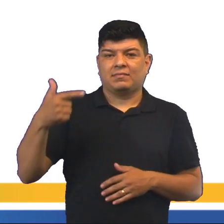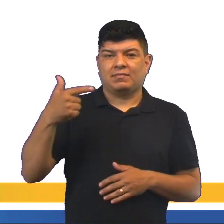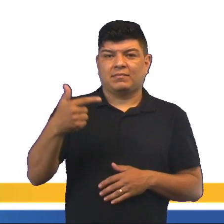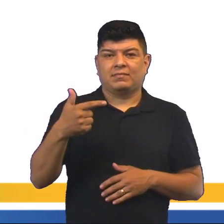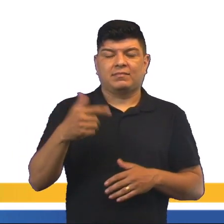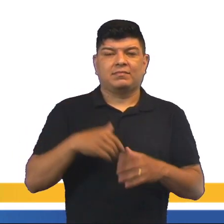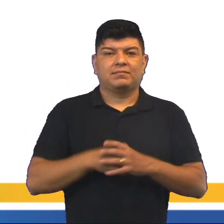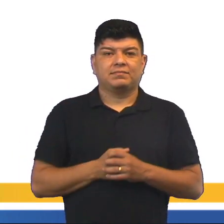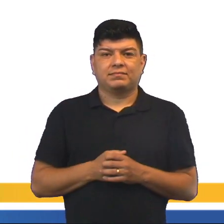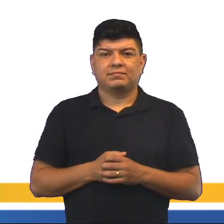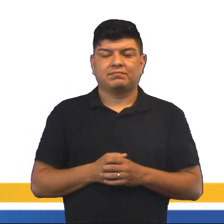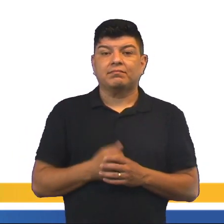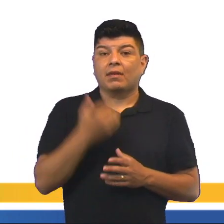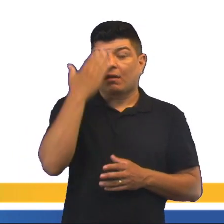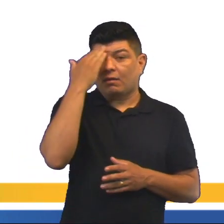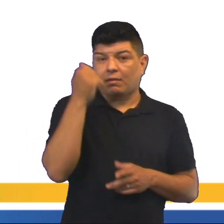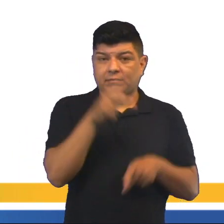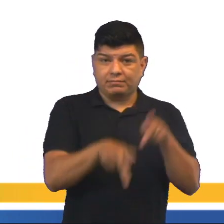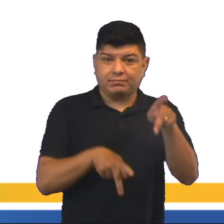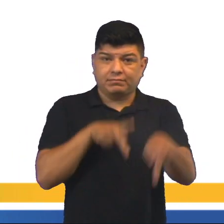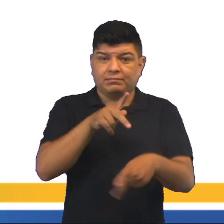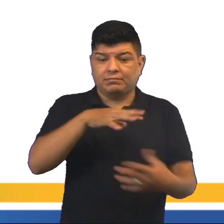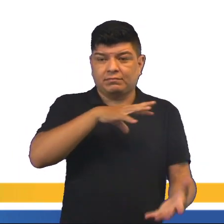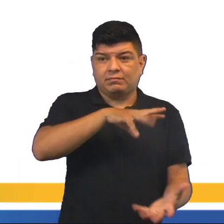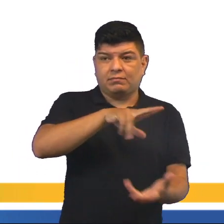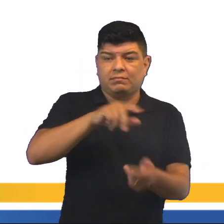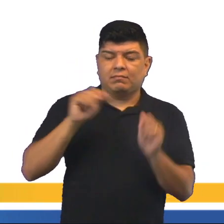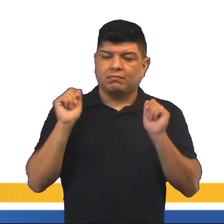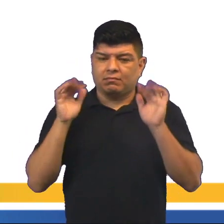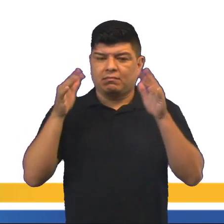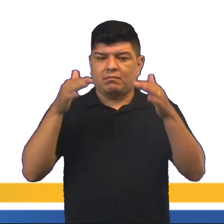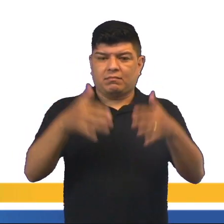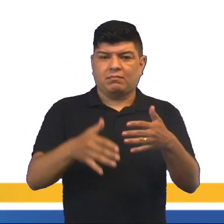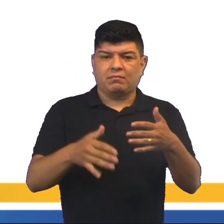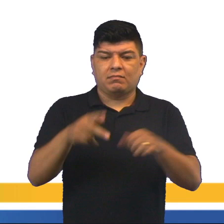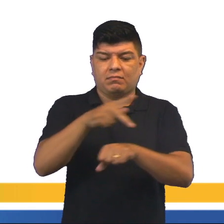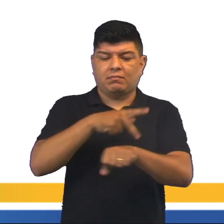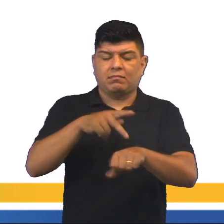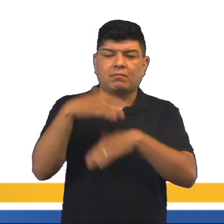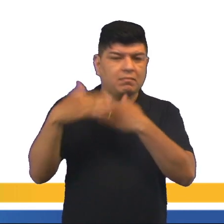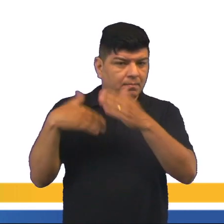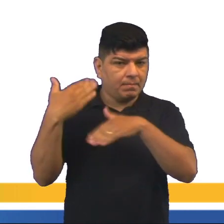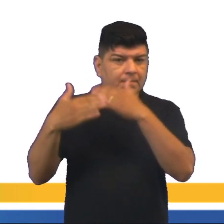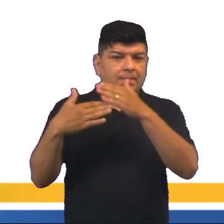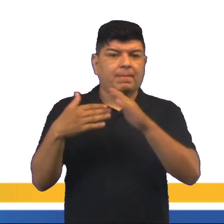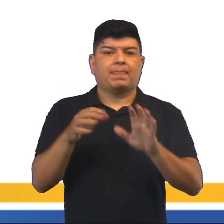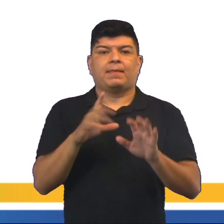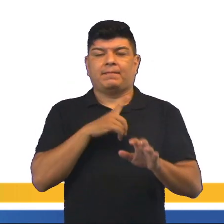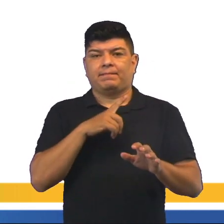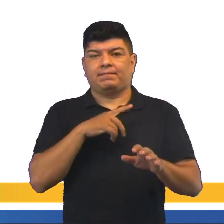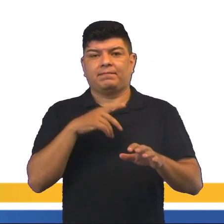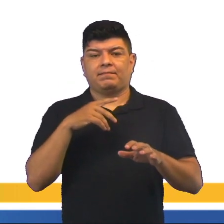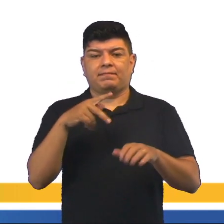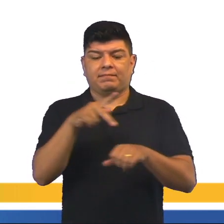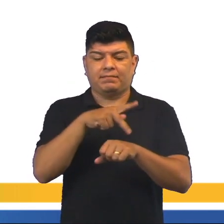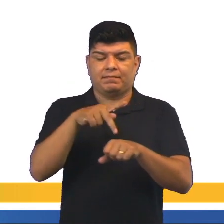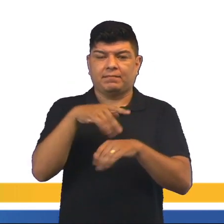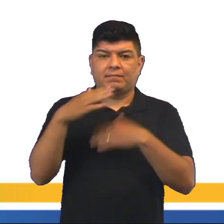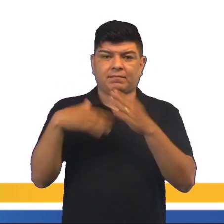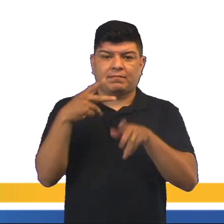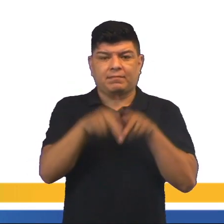questão? Sabe-se que a população mundial concentra-se principalmente nos países subdesenvolvidos, mesmo que haja países